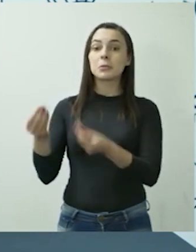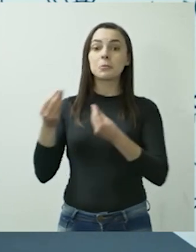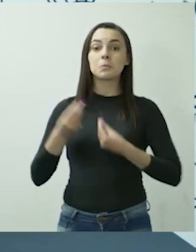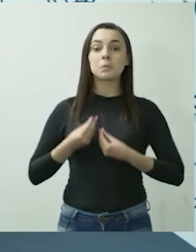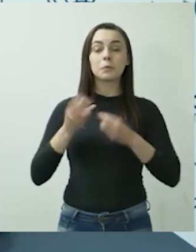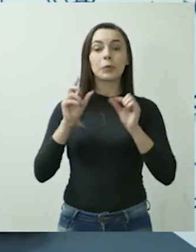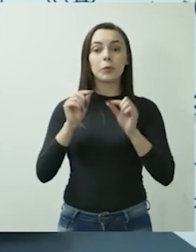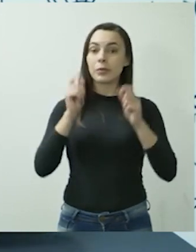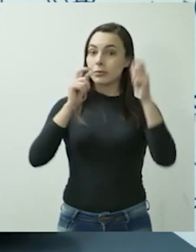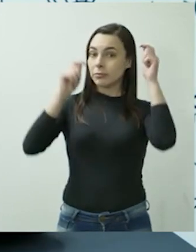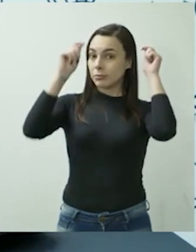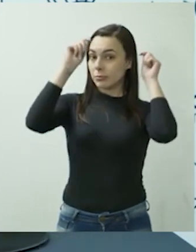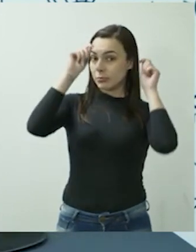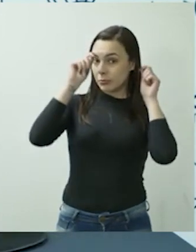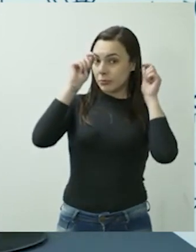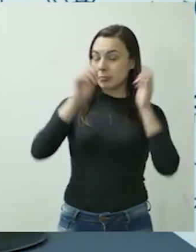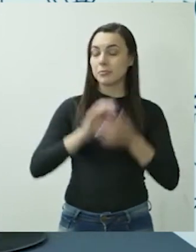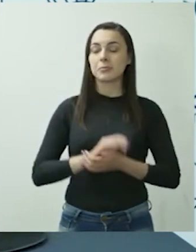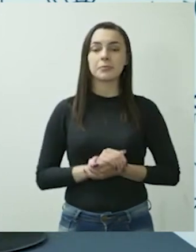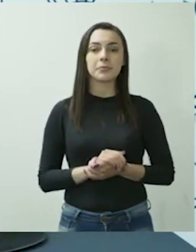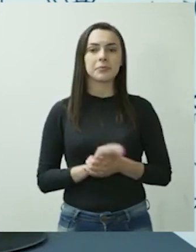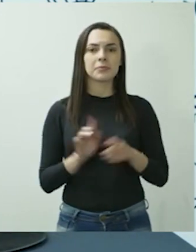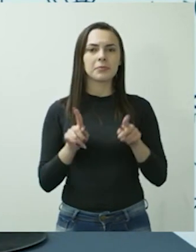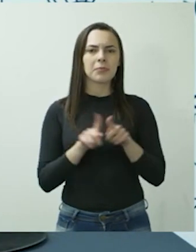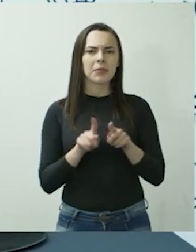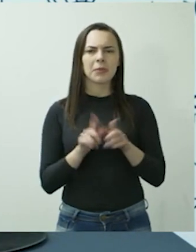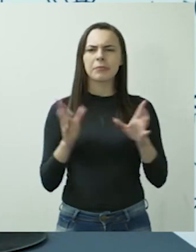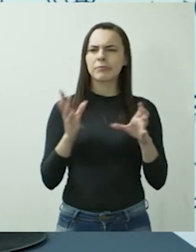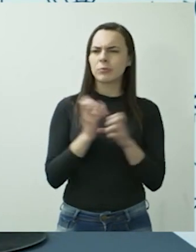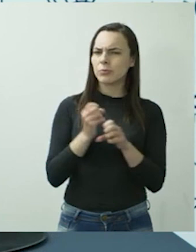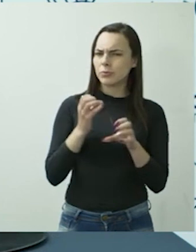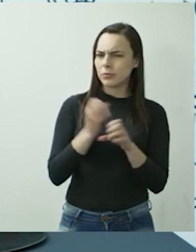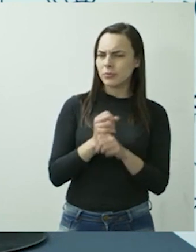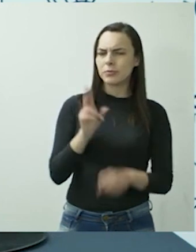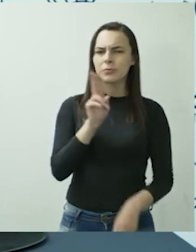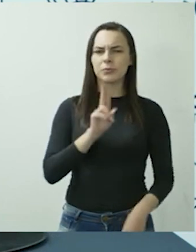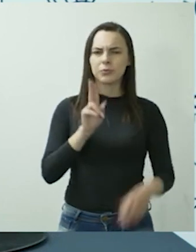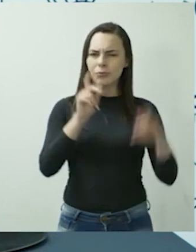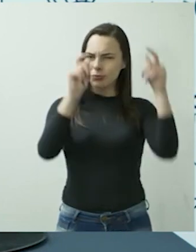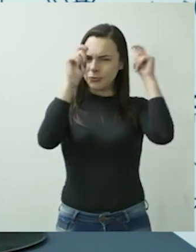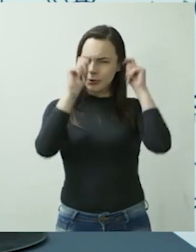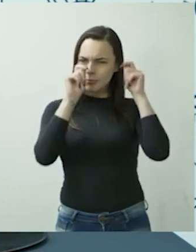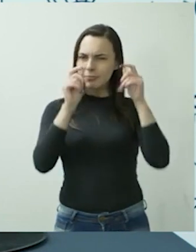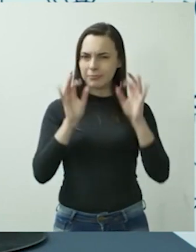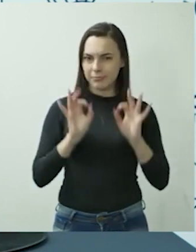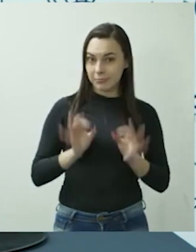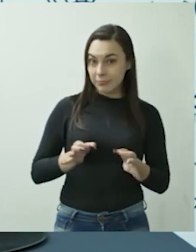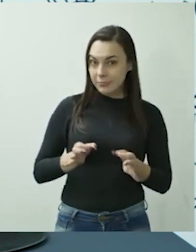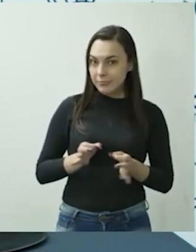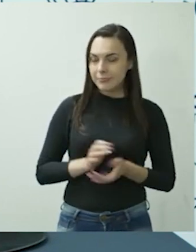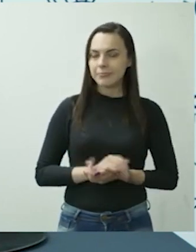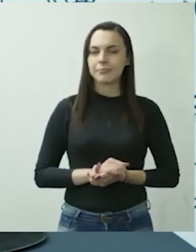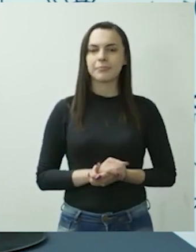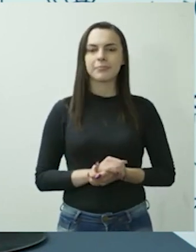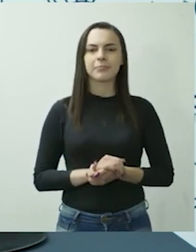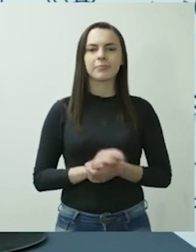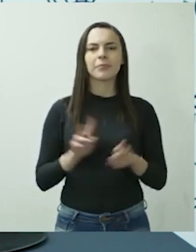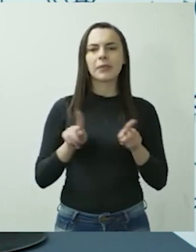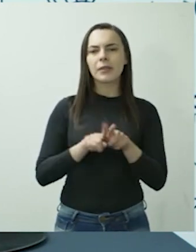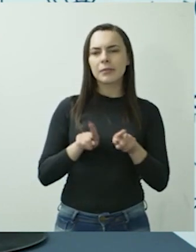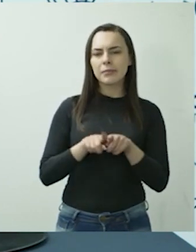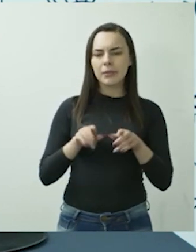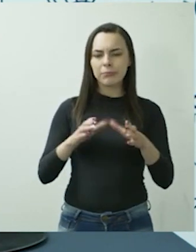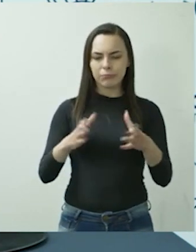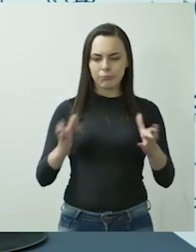seu chapéu, e nós fizemos contagens com os chapéus da bruxa, não é mesmo? Com o